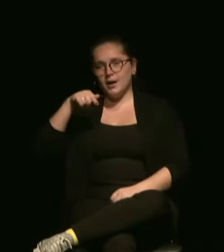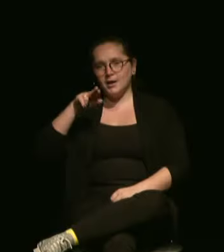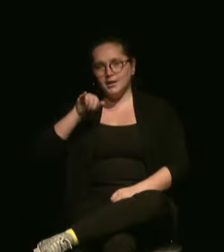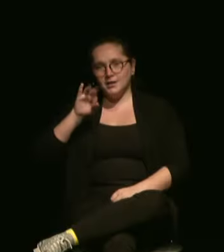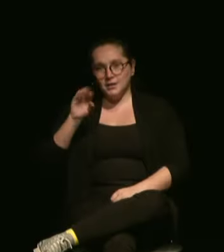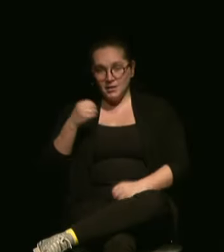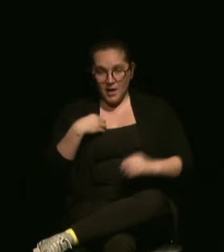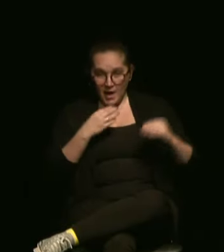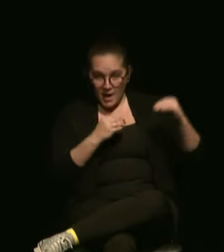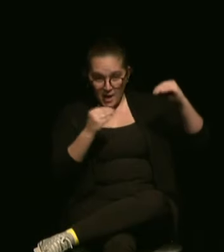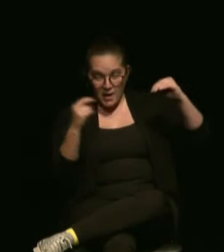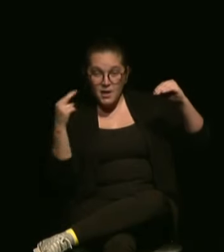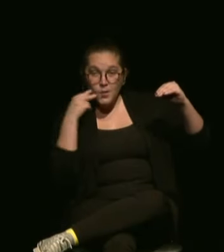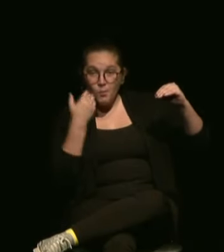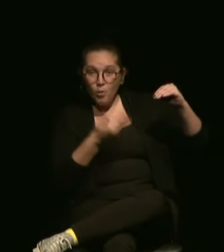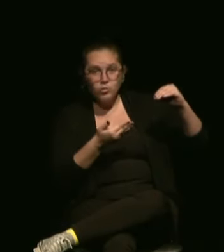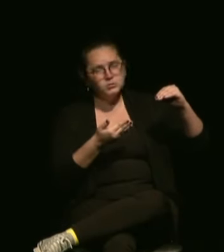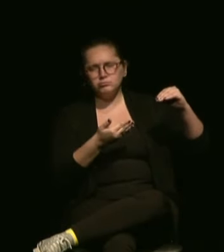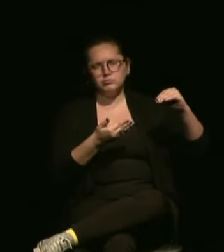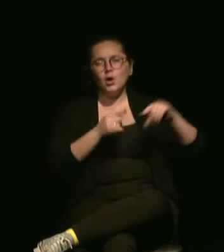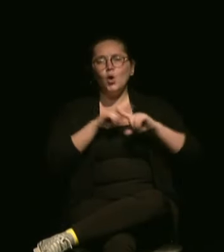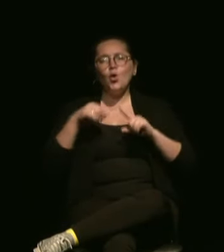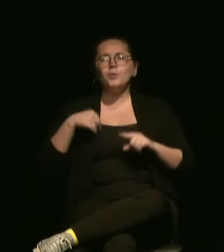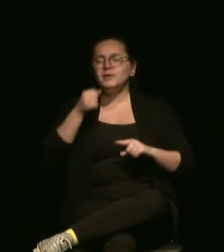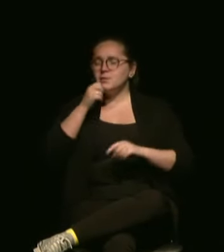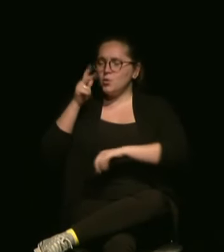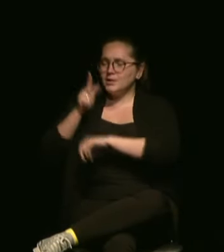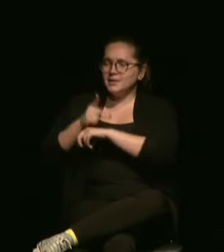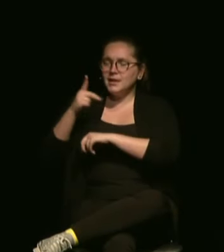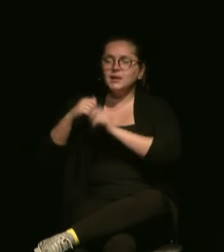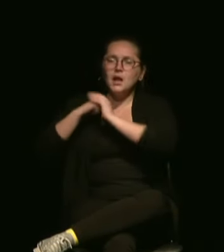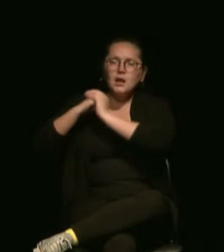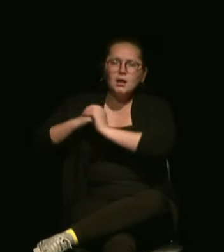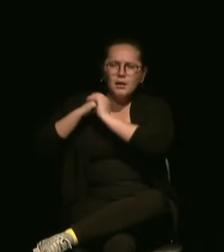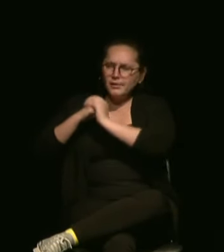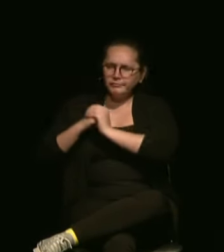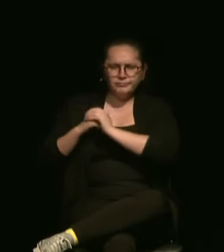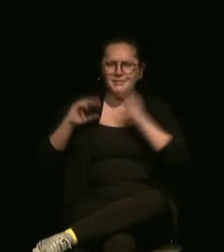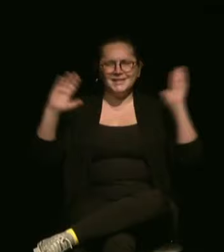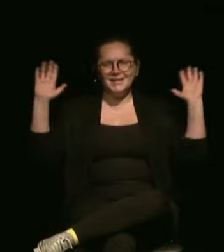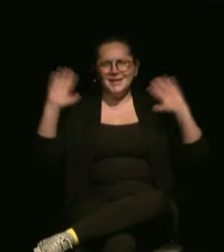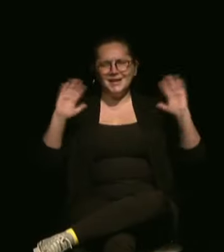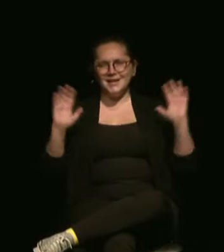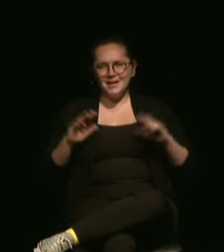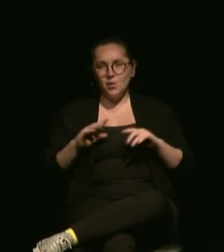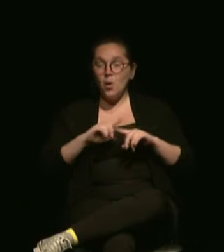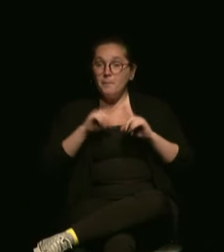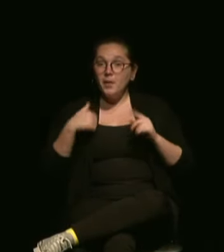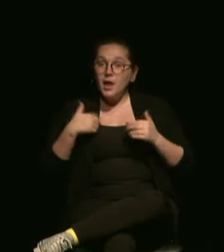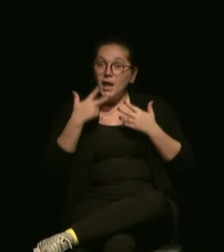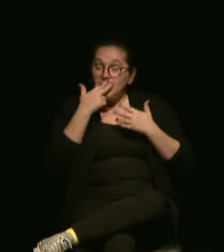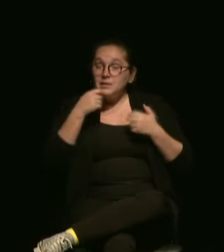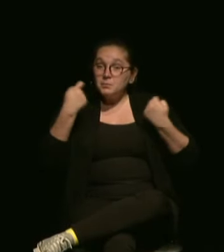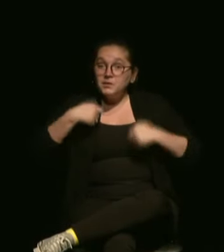nem incluirá uma cena dela rezando, porque ela se diz rezadeira, para consubstanciar